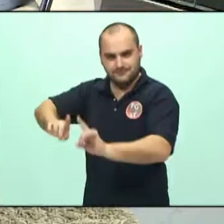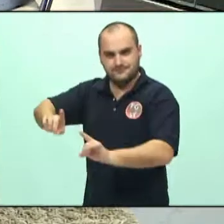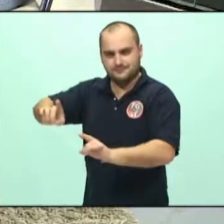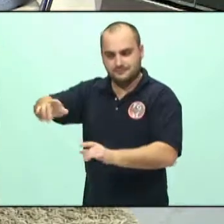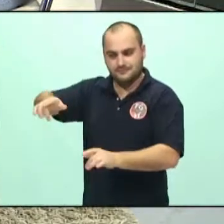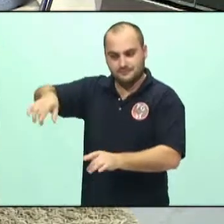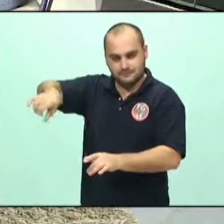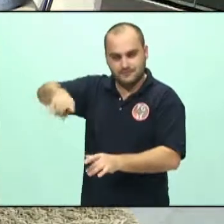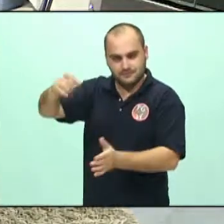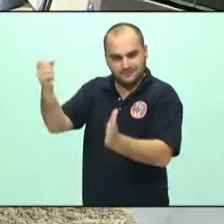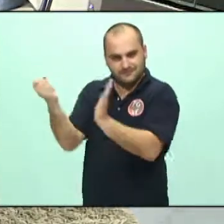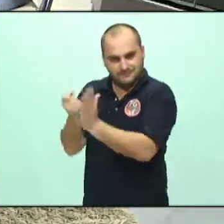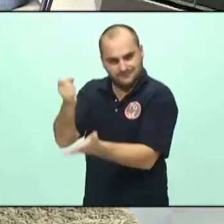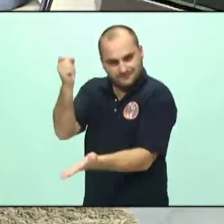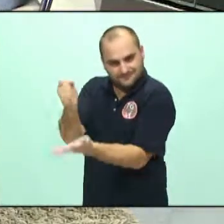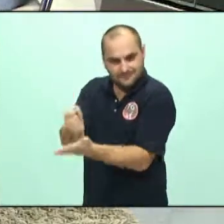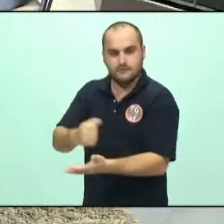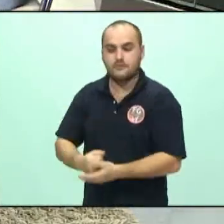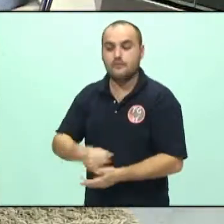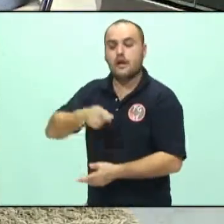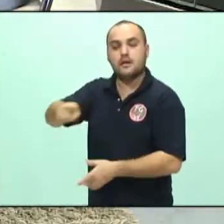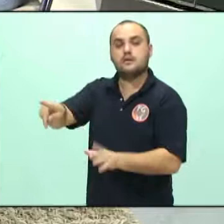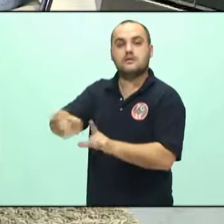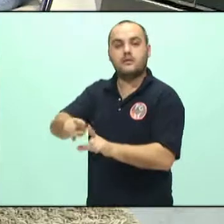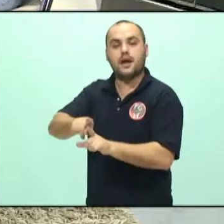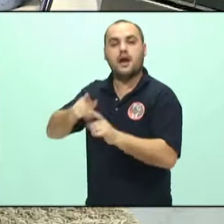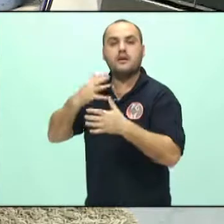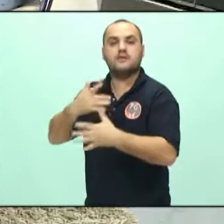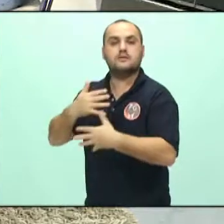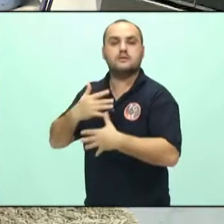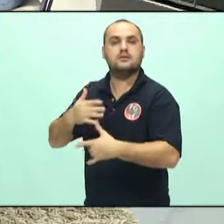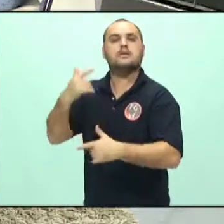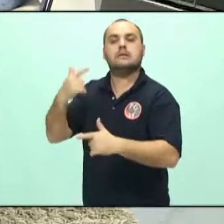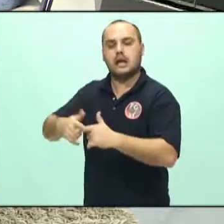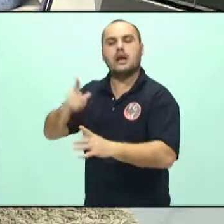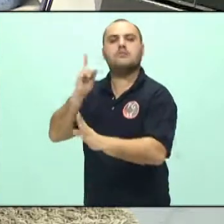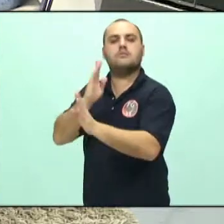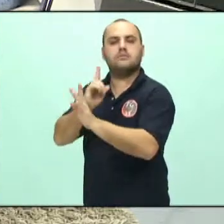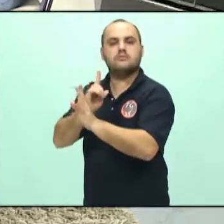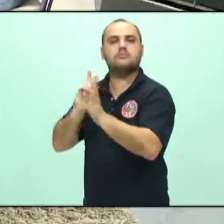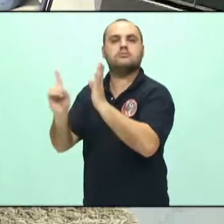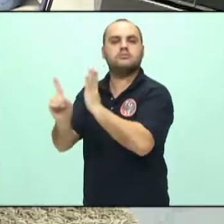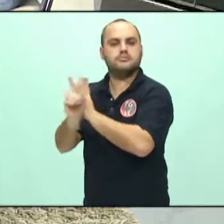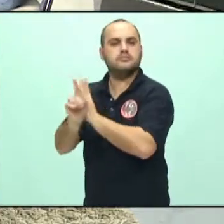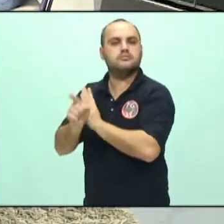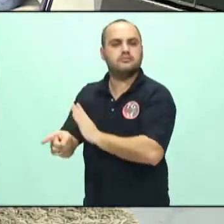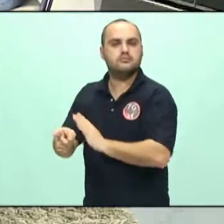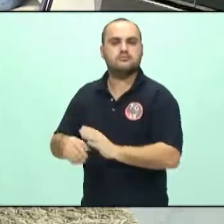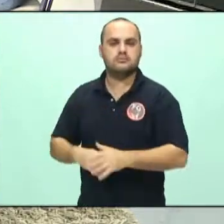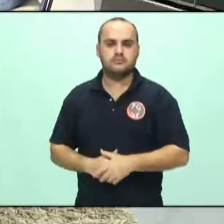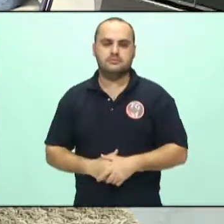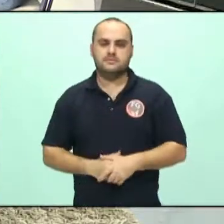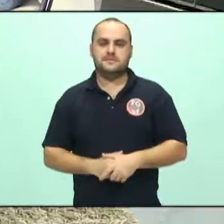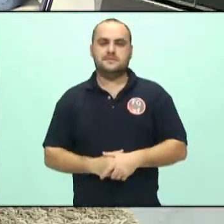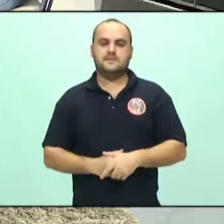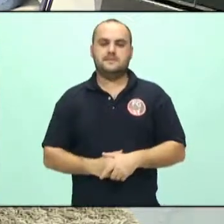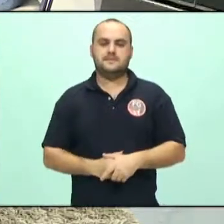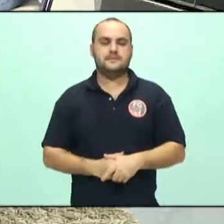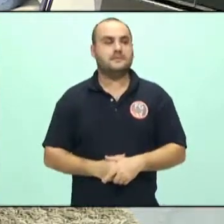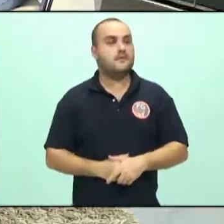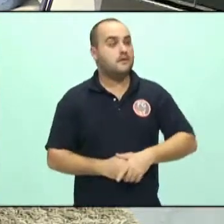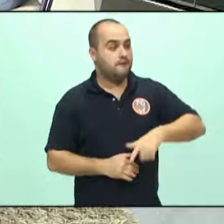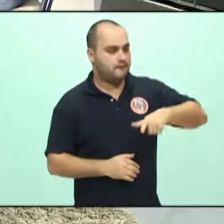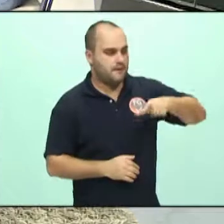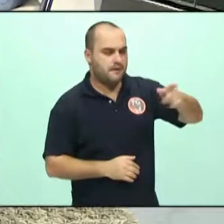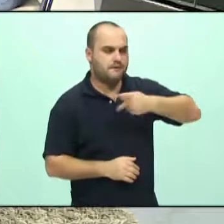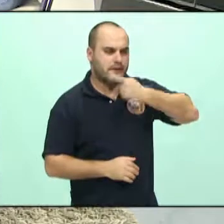para incluir ali também o símbolo do autista, porque o autista também tem preferência ali. E o senhor usou uma expressão e é muito